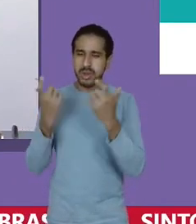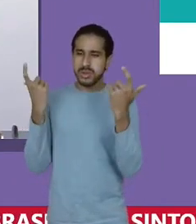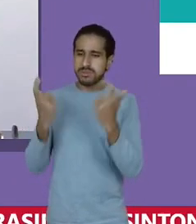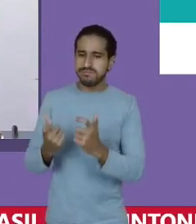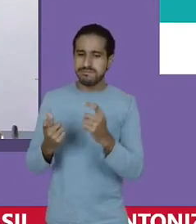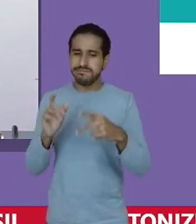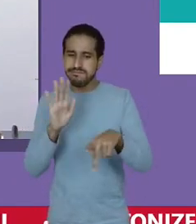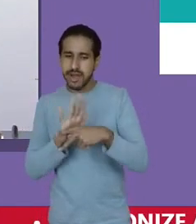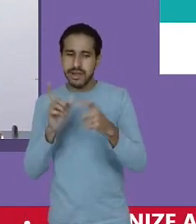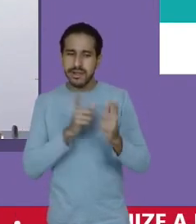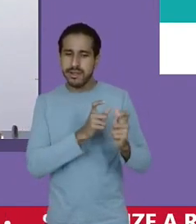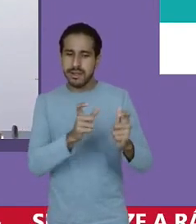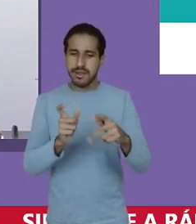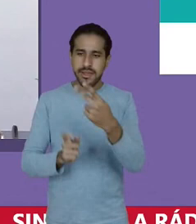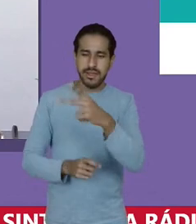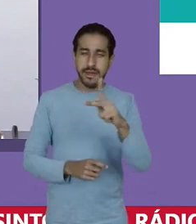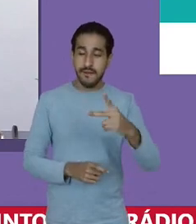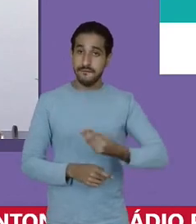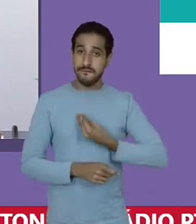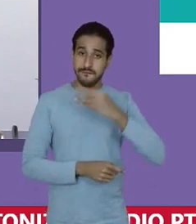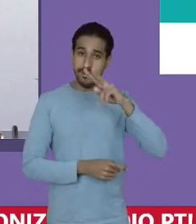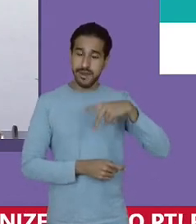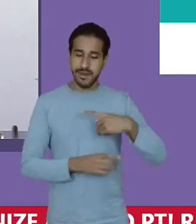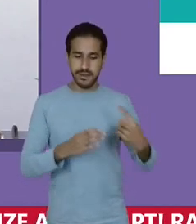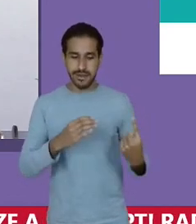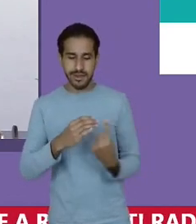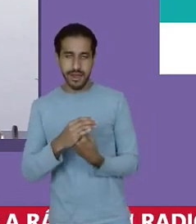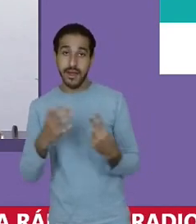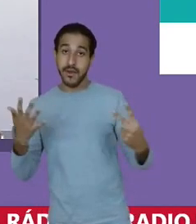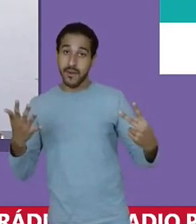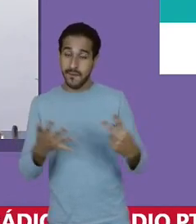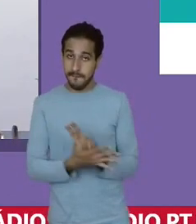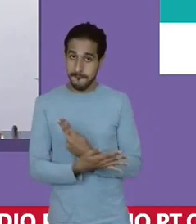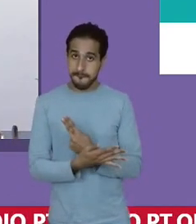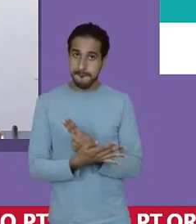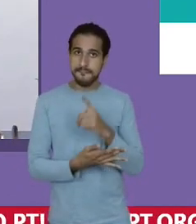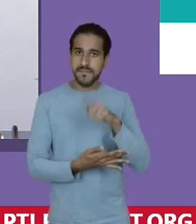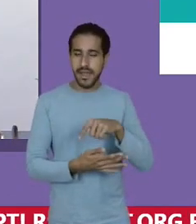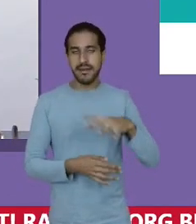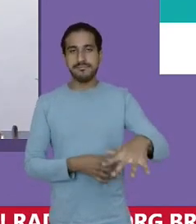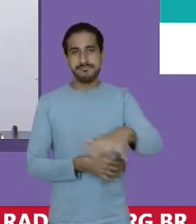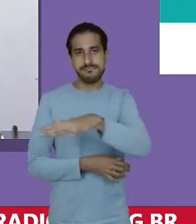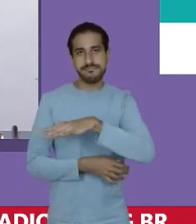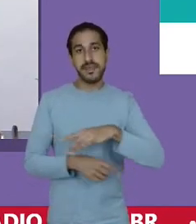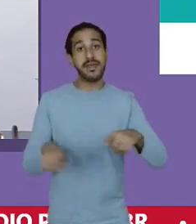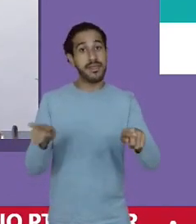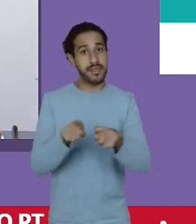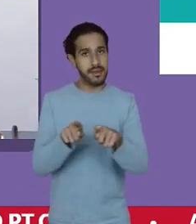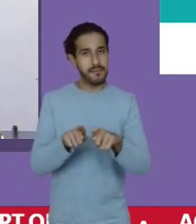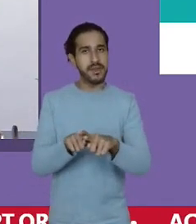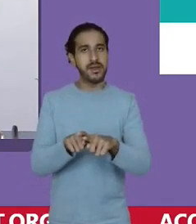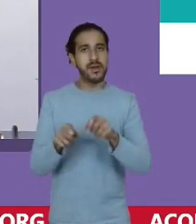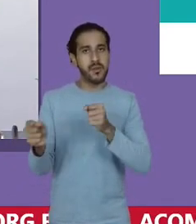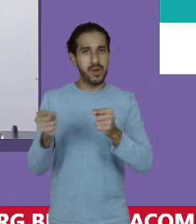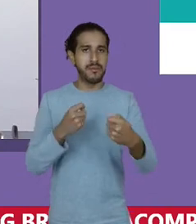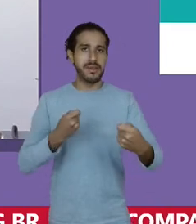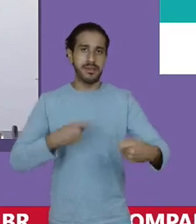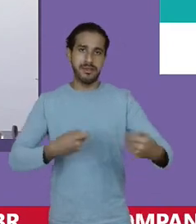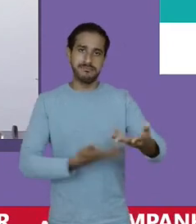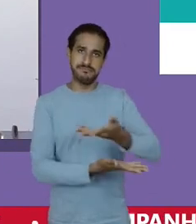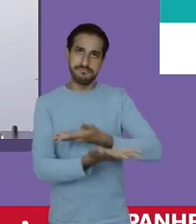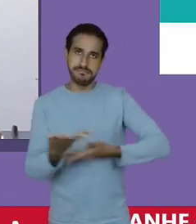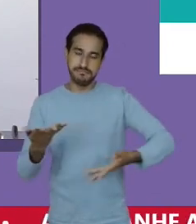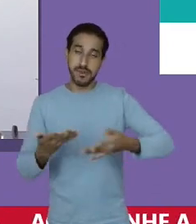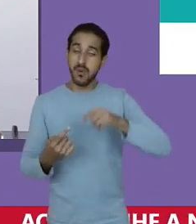território, as suas localidades onde sua vida se insere e acontece, como espaços onde também o poder precisa ser